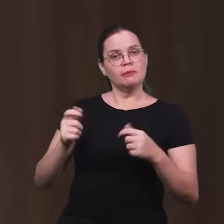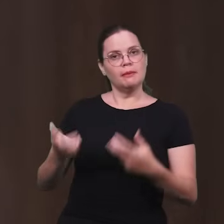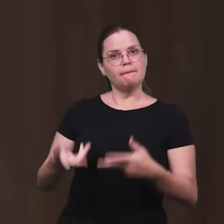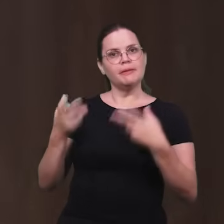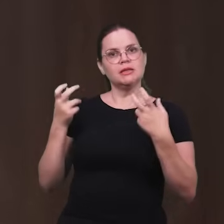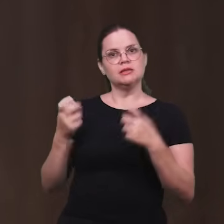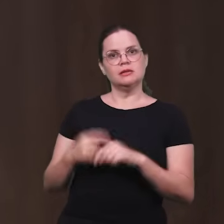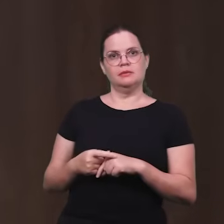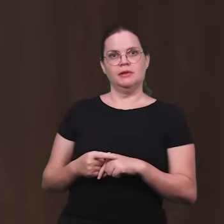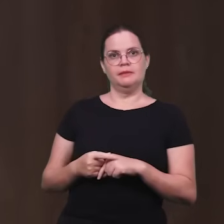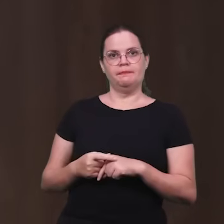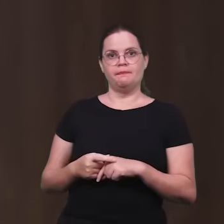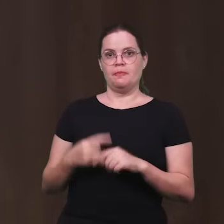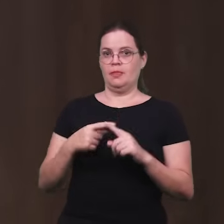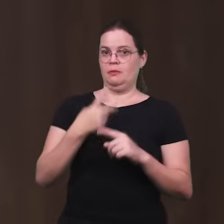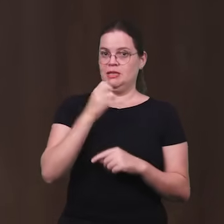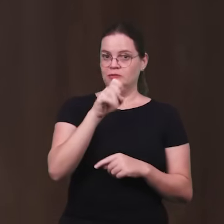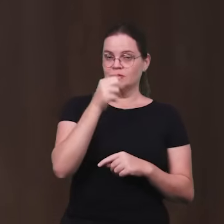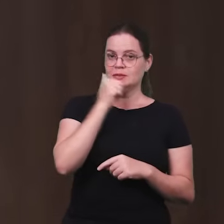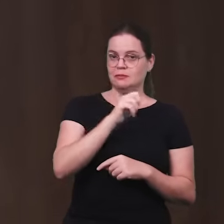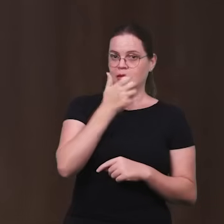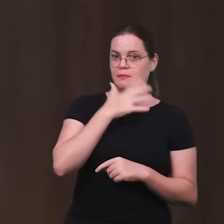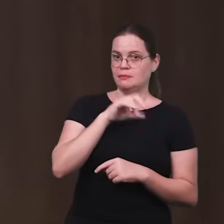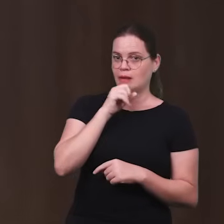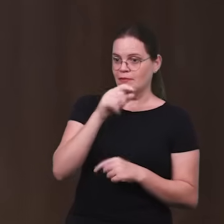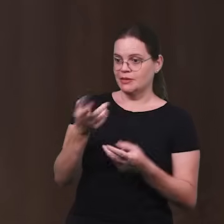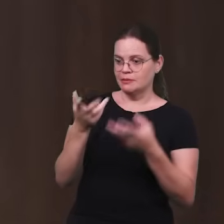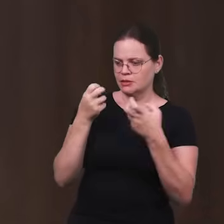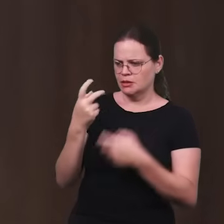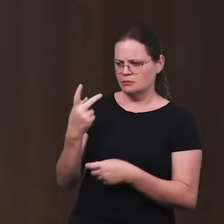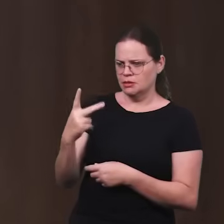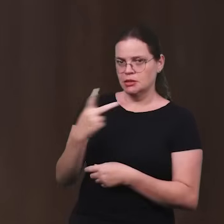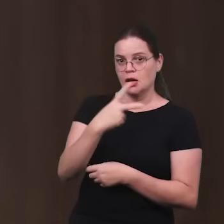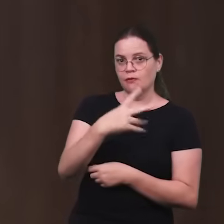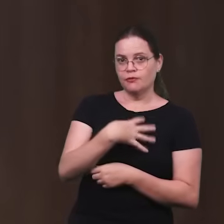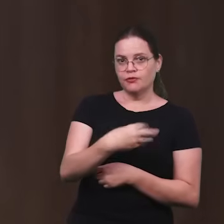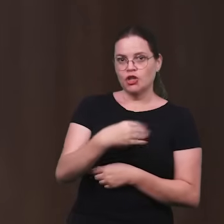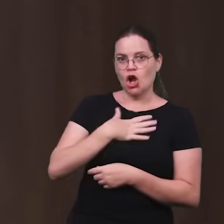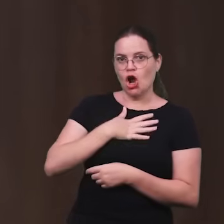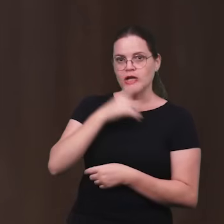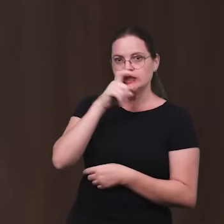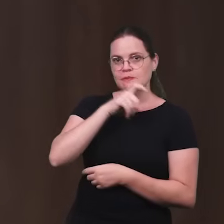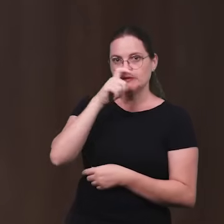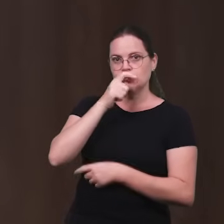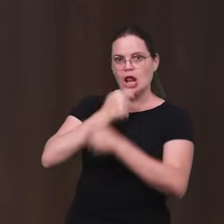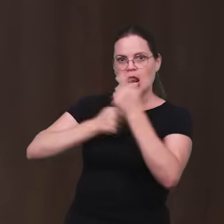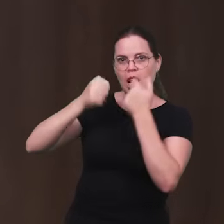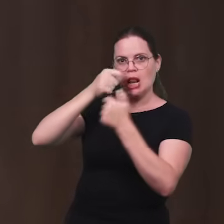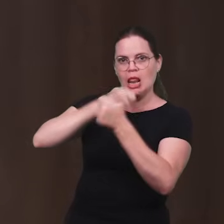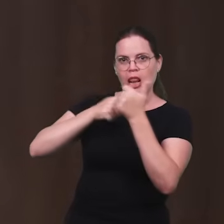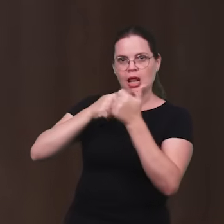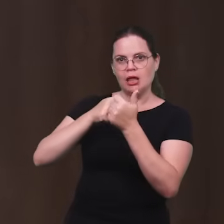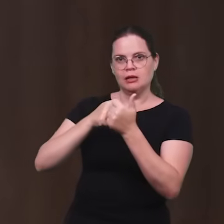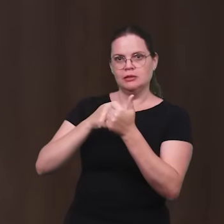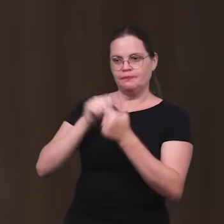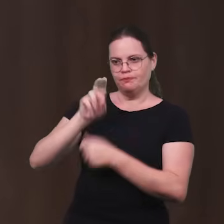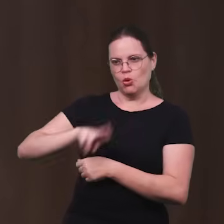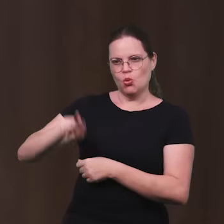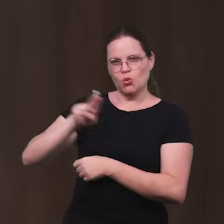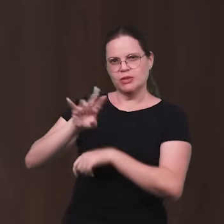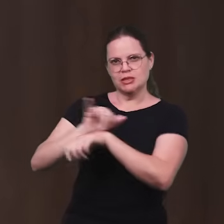como trabalhar. Então, se você percebe que o seu filho ele gosta de contar mentiras, que ele usa